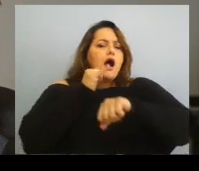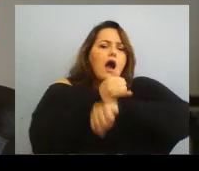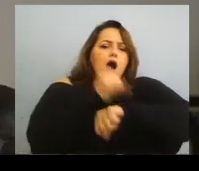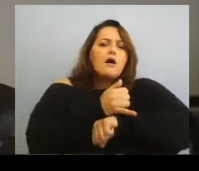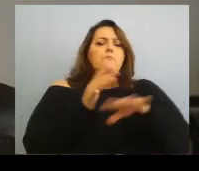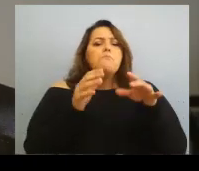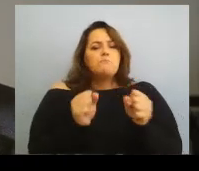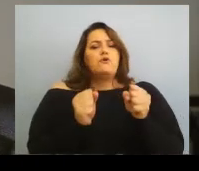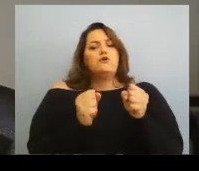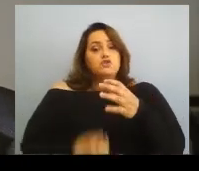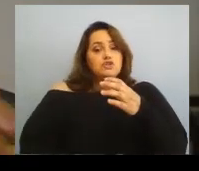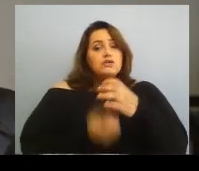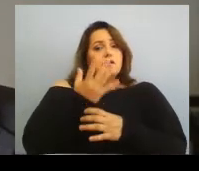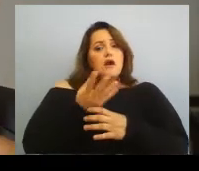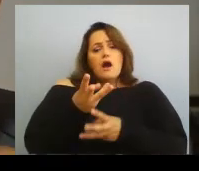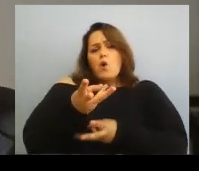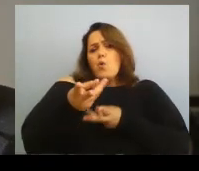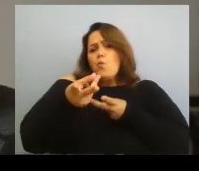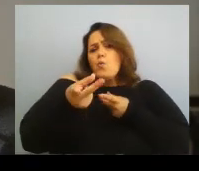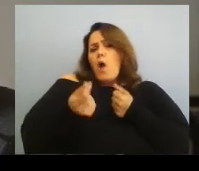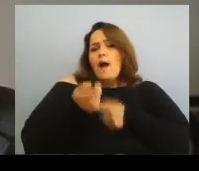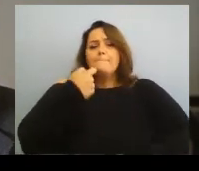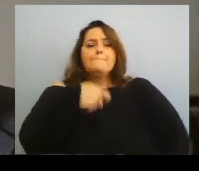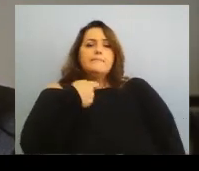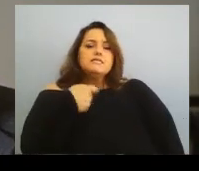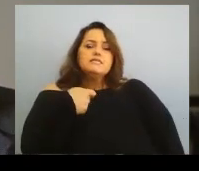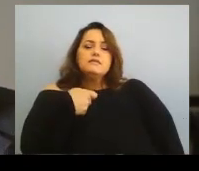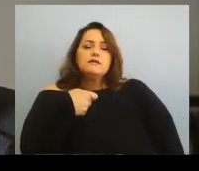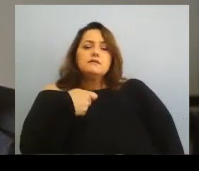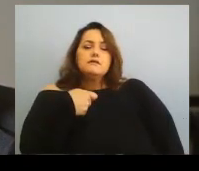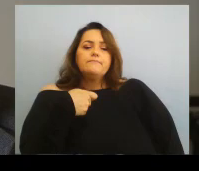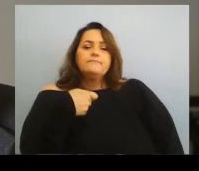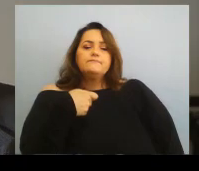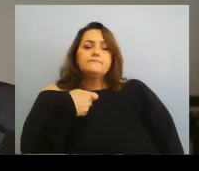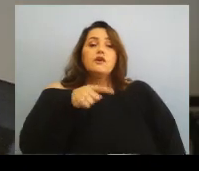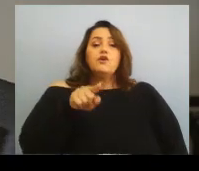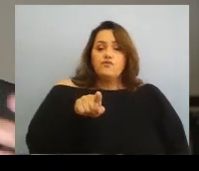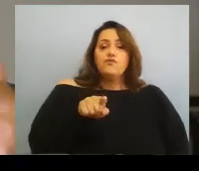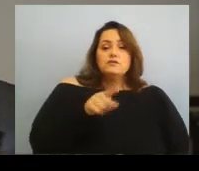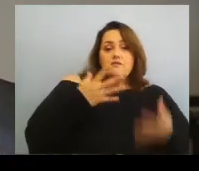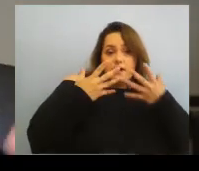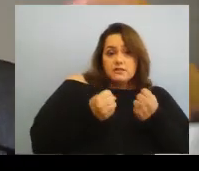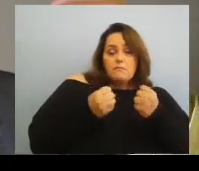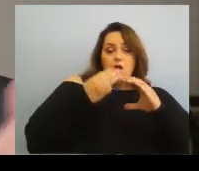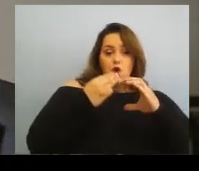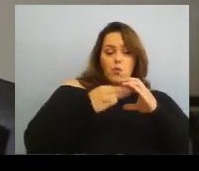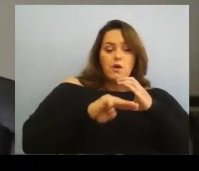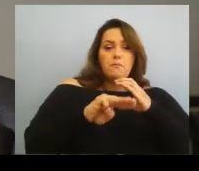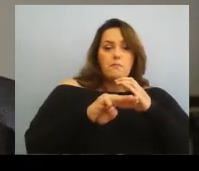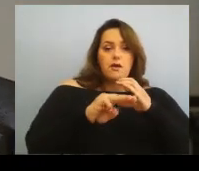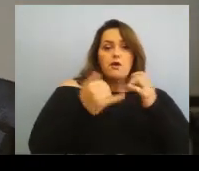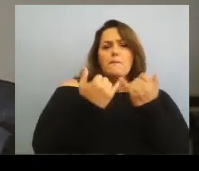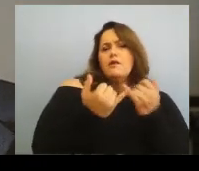Você pode, portanto, criar quantas unidades você precisa ou deseja, e você vai receber um e-mail, exemplo do